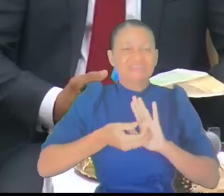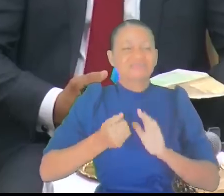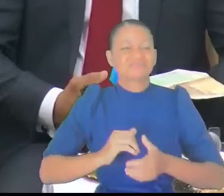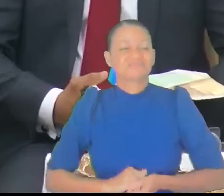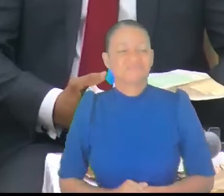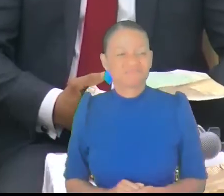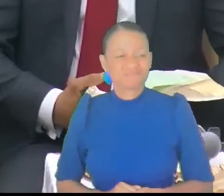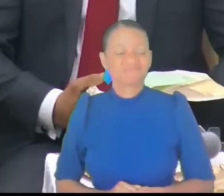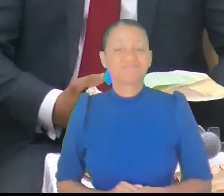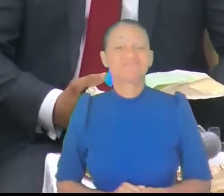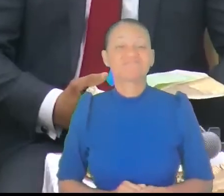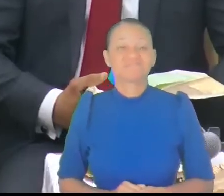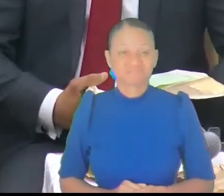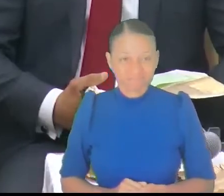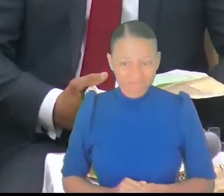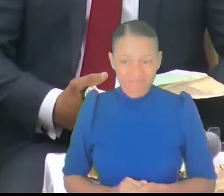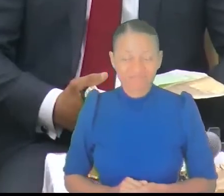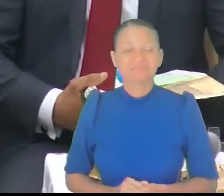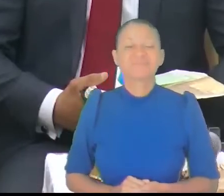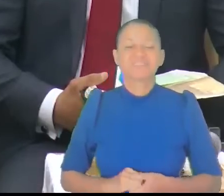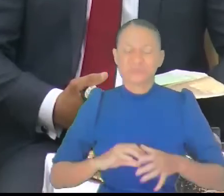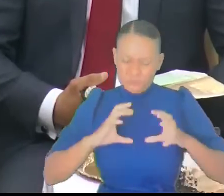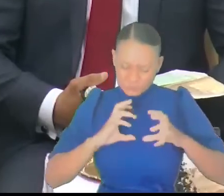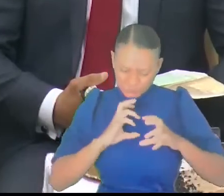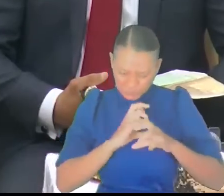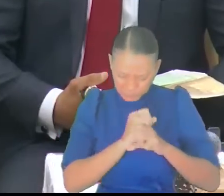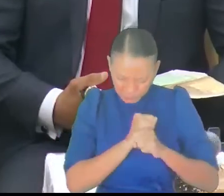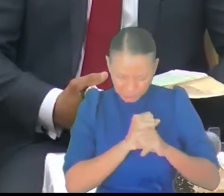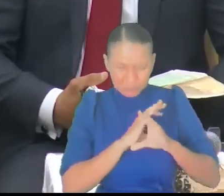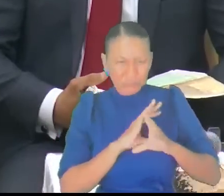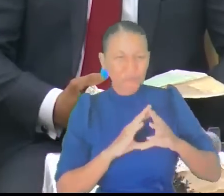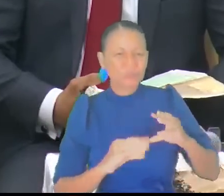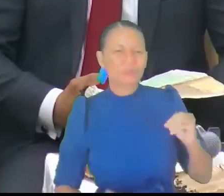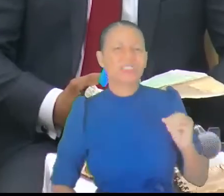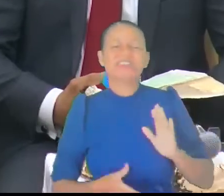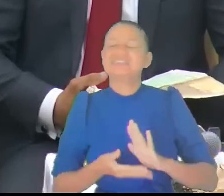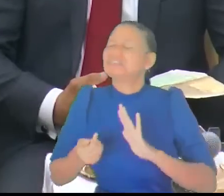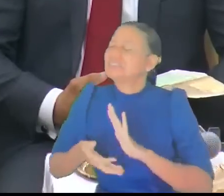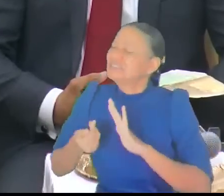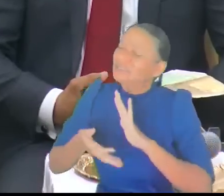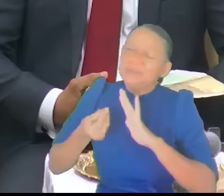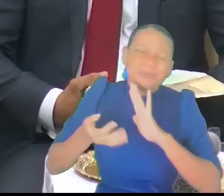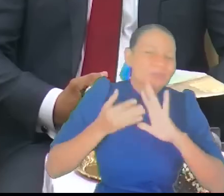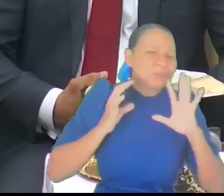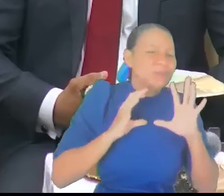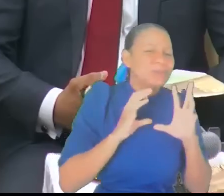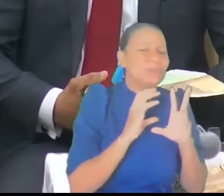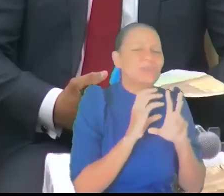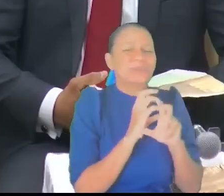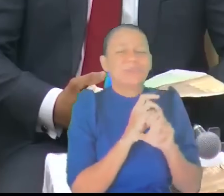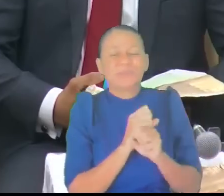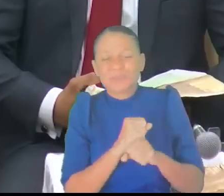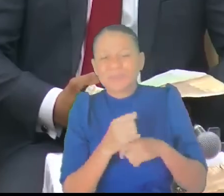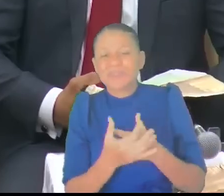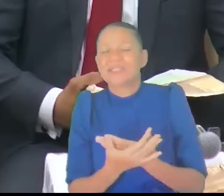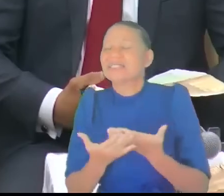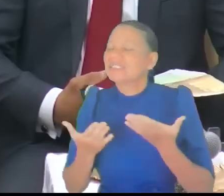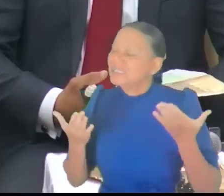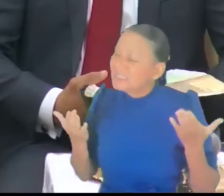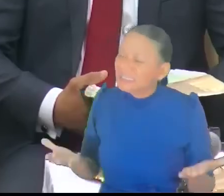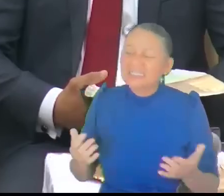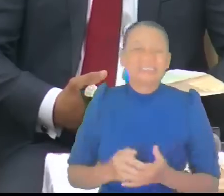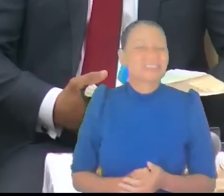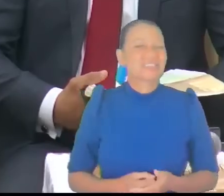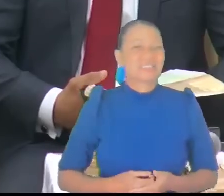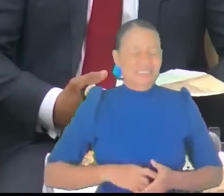Aleluia, tira de mim o que é treva, tira de mim o que é escuridão, tira de mim o que é o pretume,